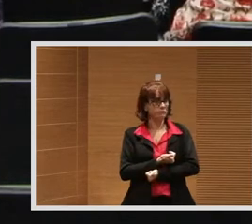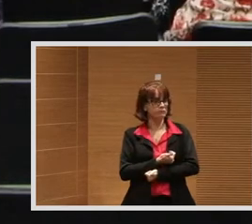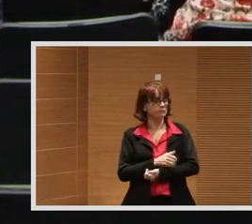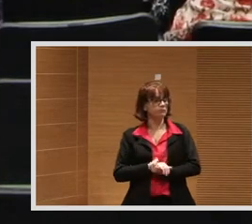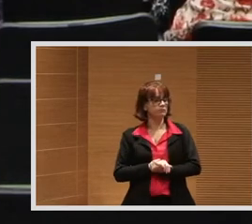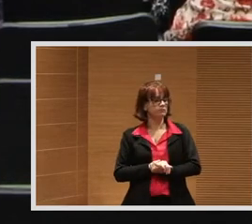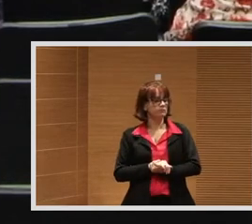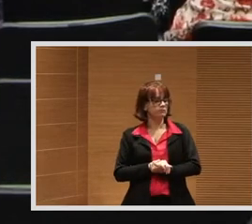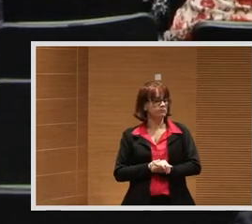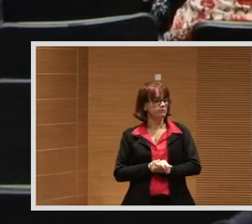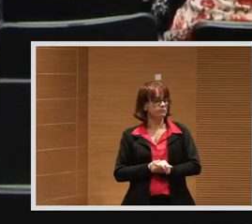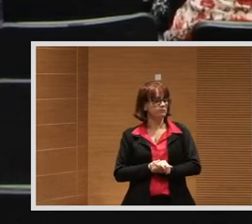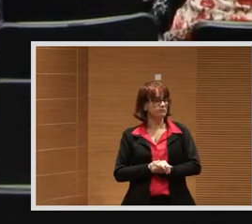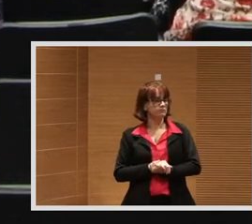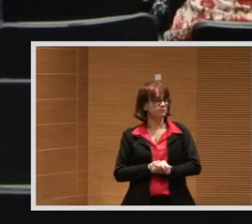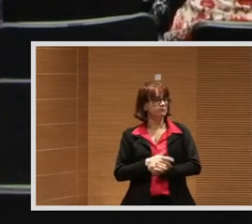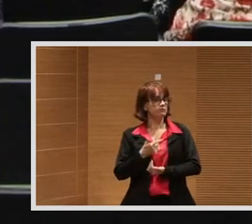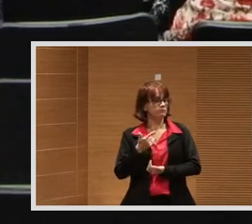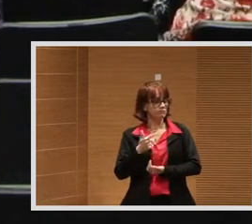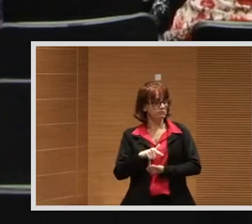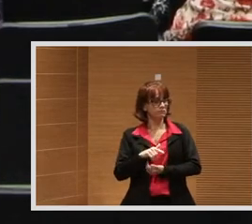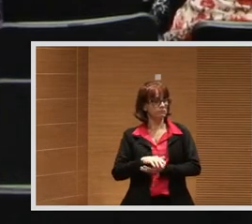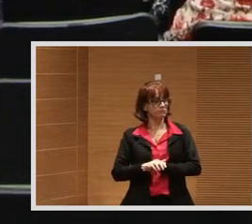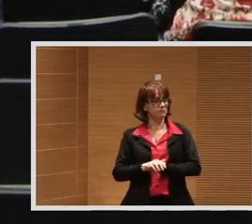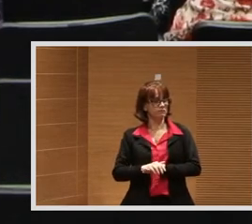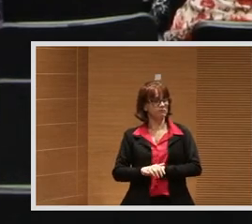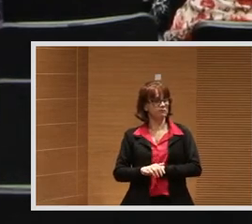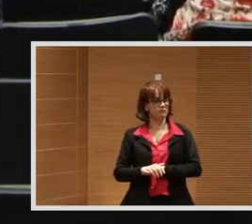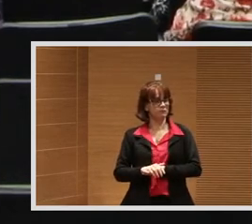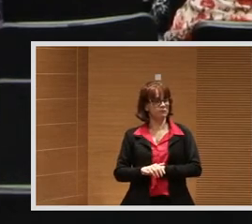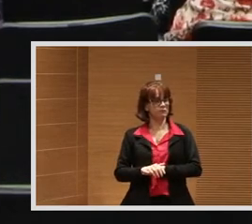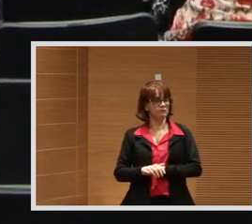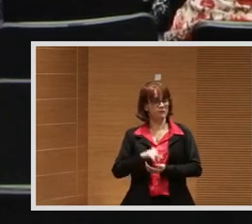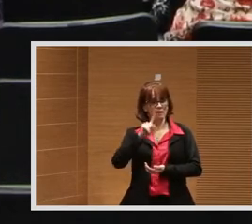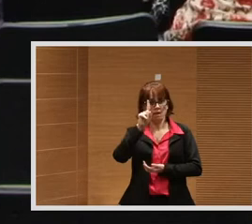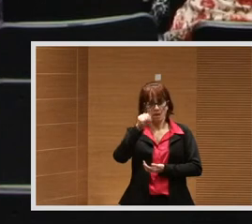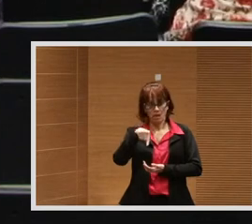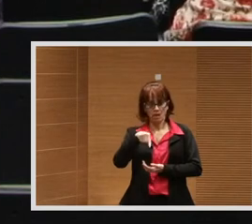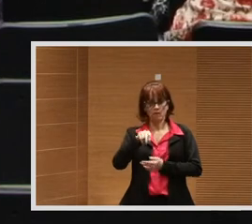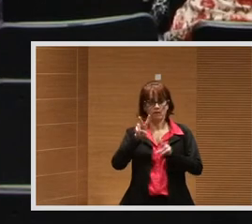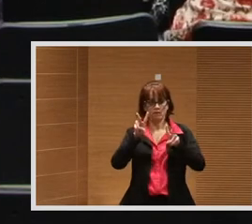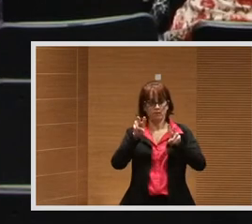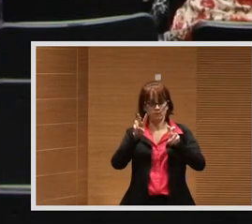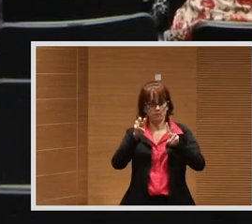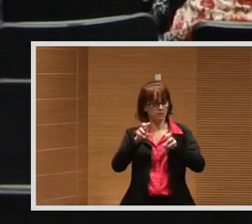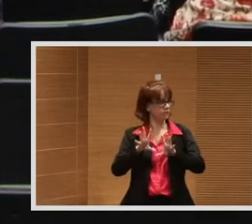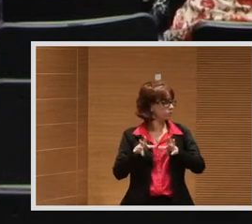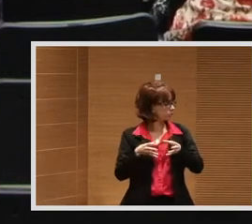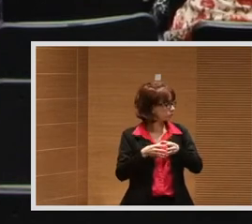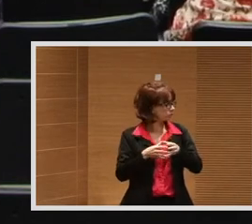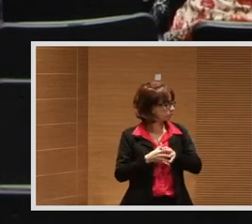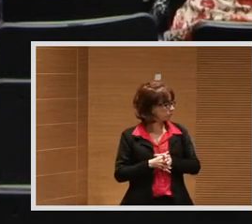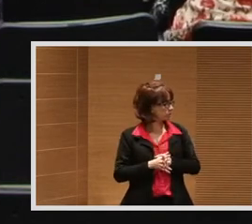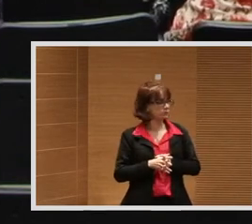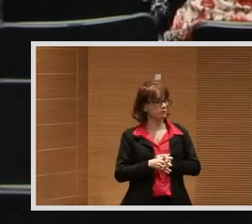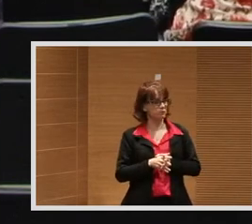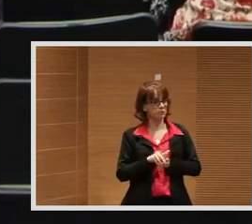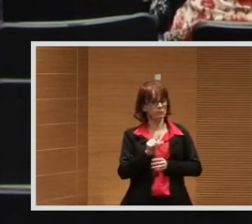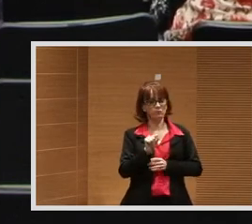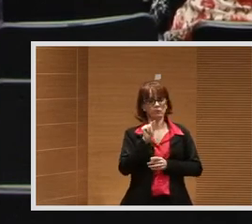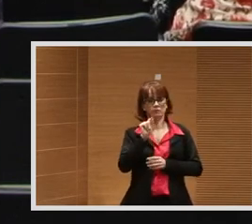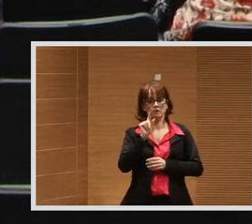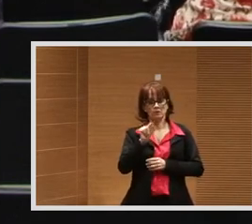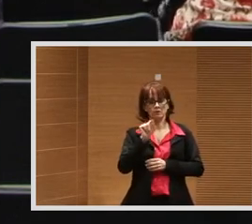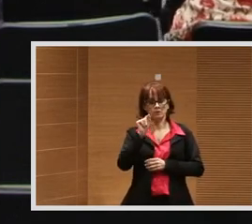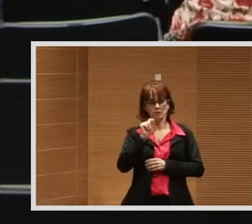ouvir novamente essa música, o sucesso é de Gonzaguinha, na voz de um grupo maravilhoso. O que é, o que é. E ele